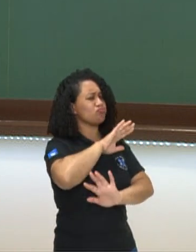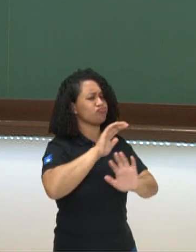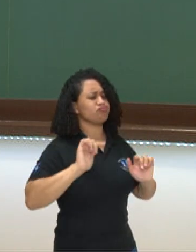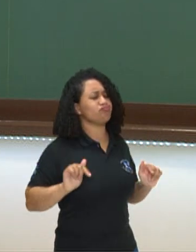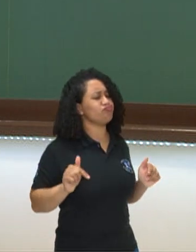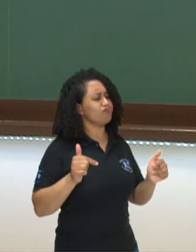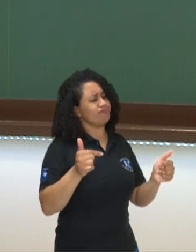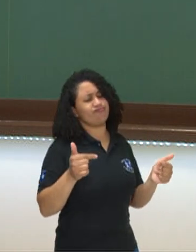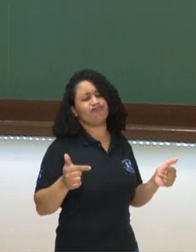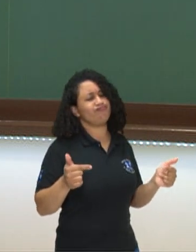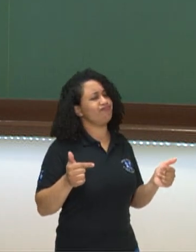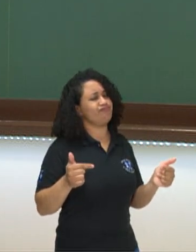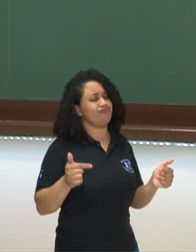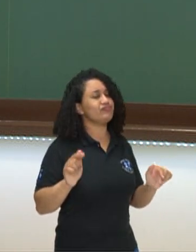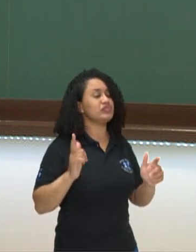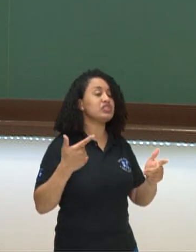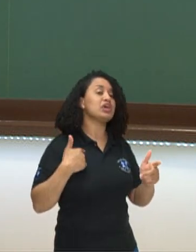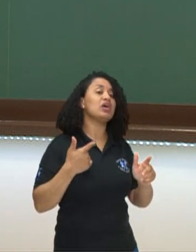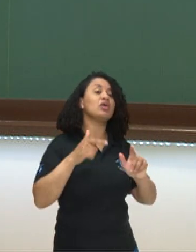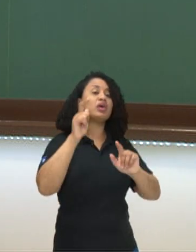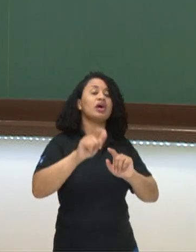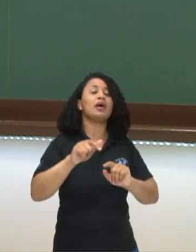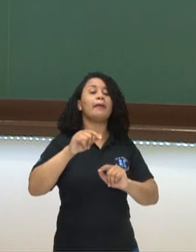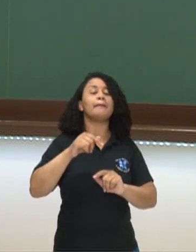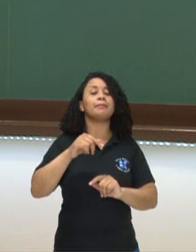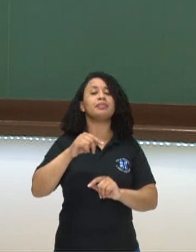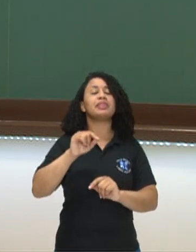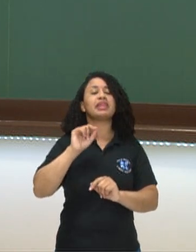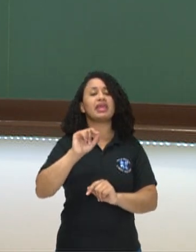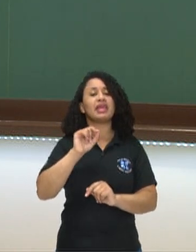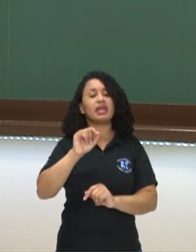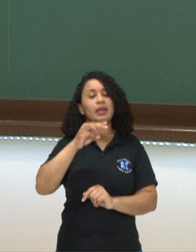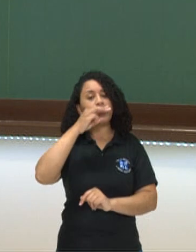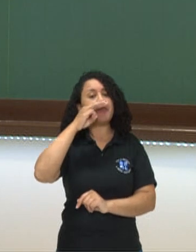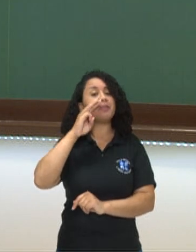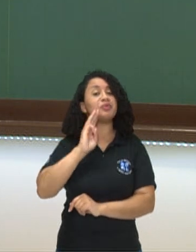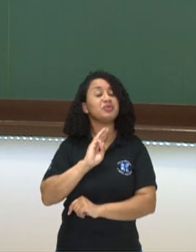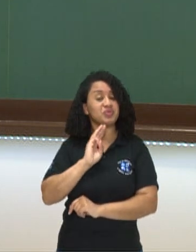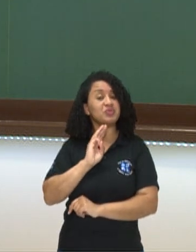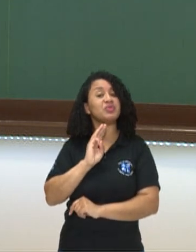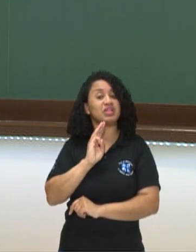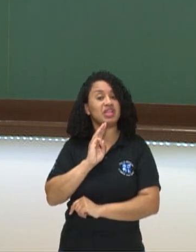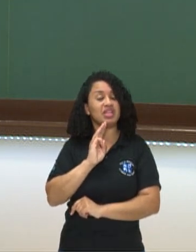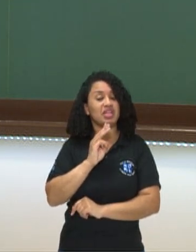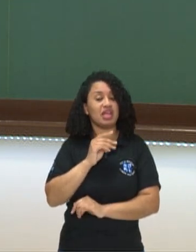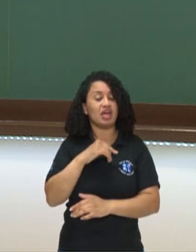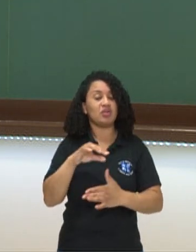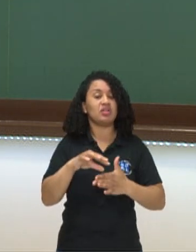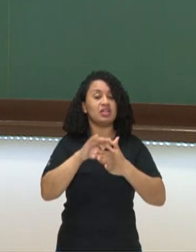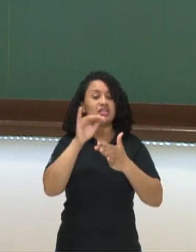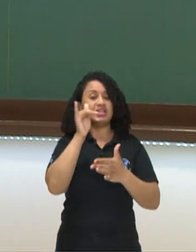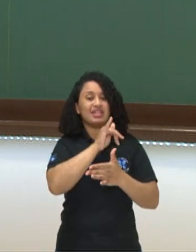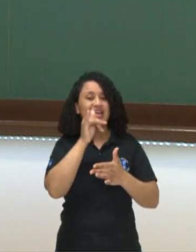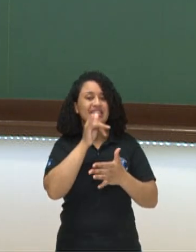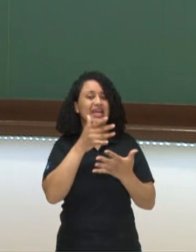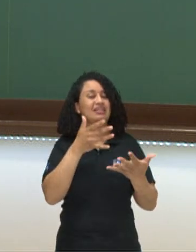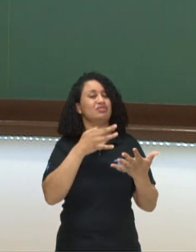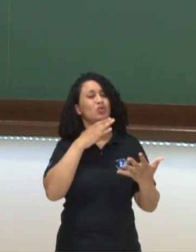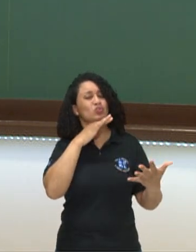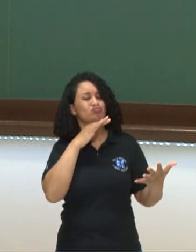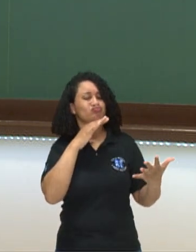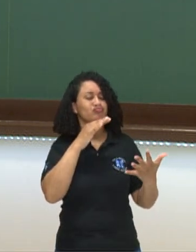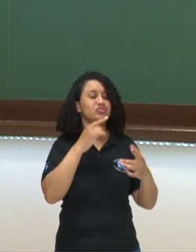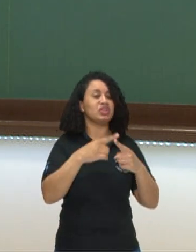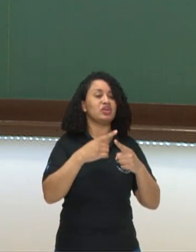Isso começou a comprometer a imagem de Benito Mussolini, o líder da Itália, junto aos italianos. O Benito Mussolini, que dentro